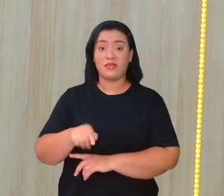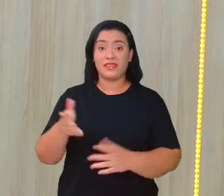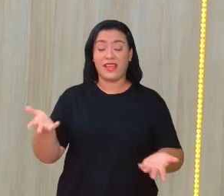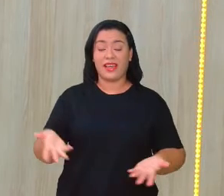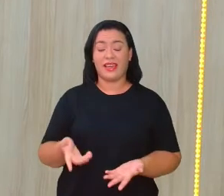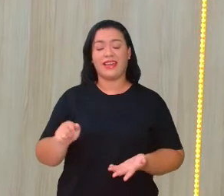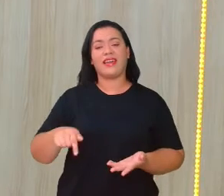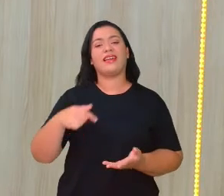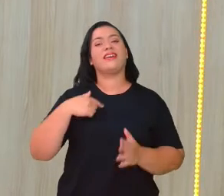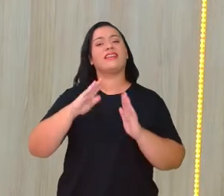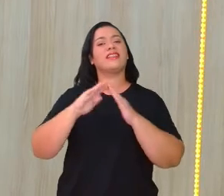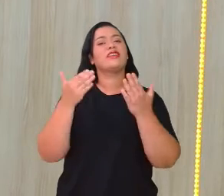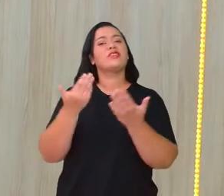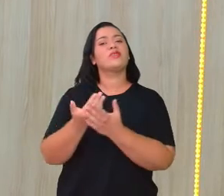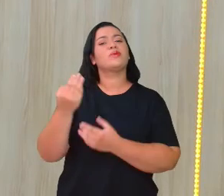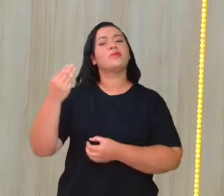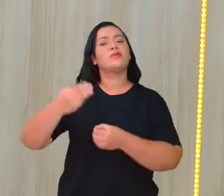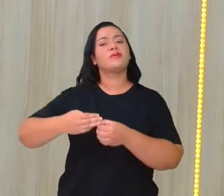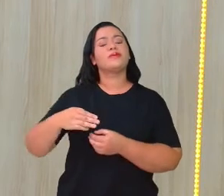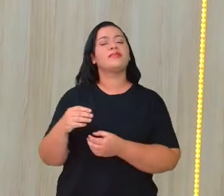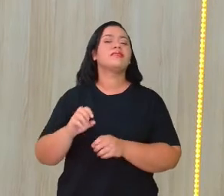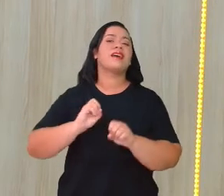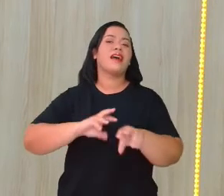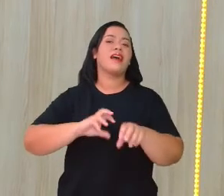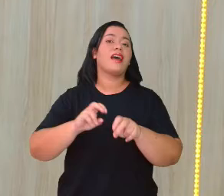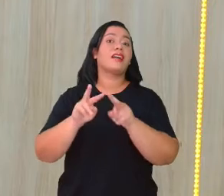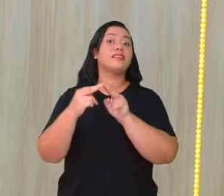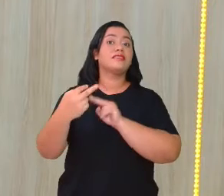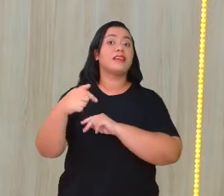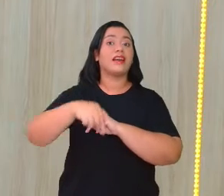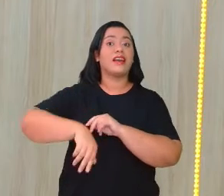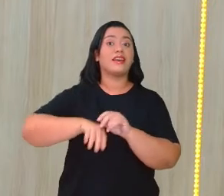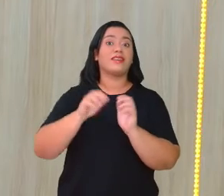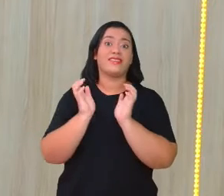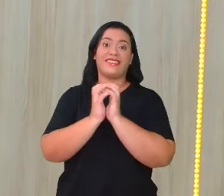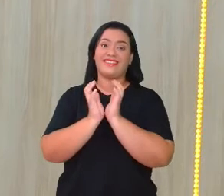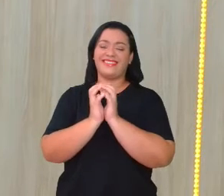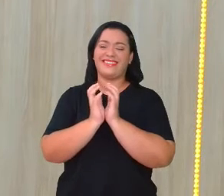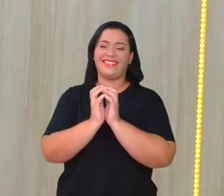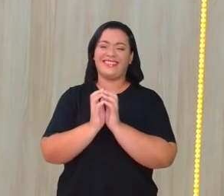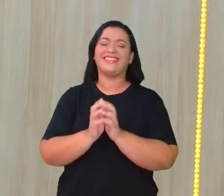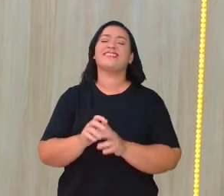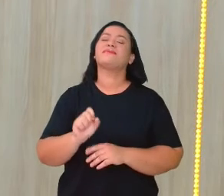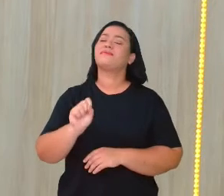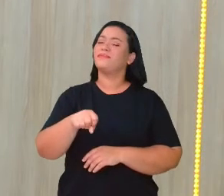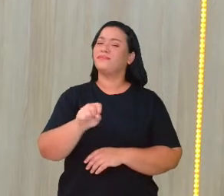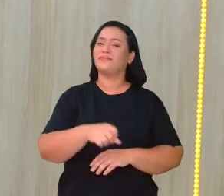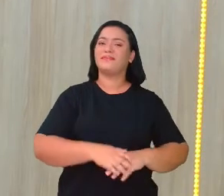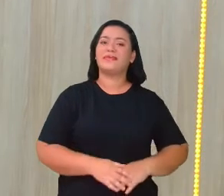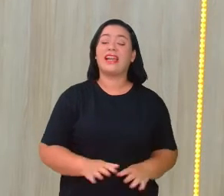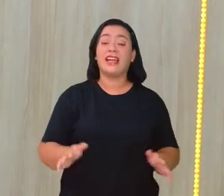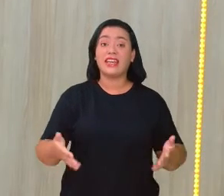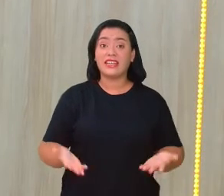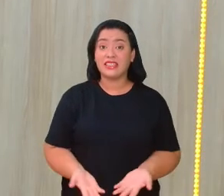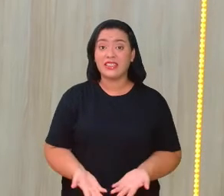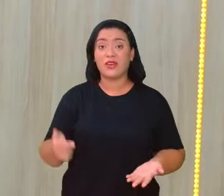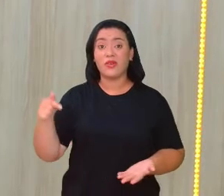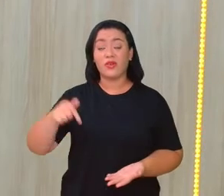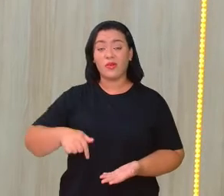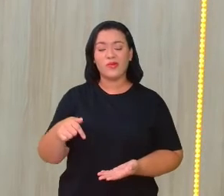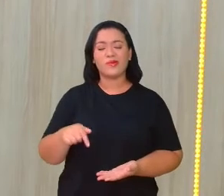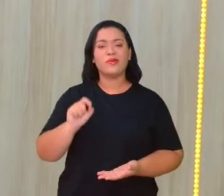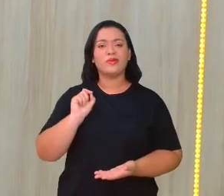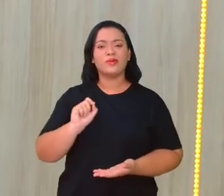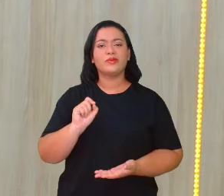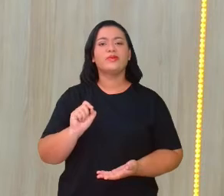da Escola Municipal para Aulas Digitais do Recife. Isso mesmo. Hoje nós vamos